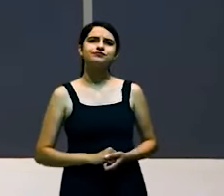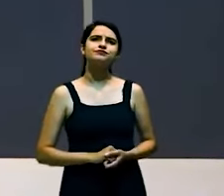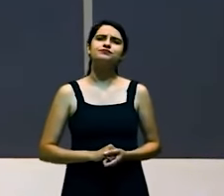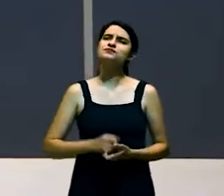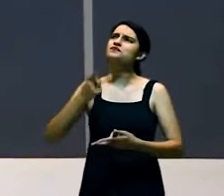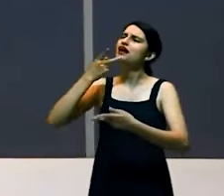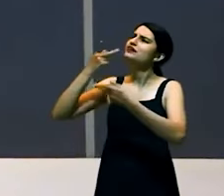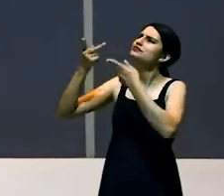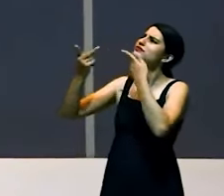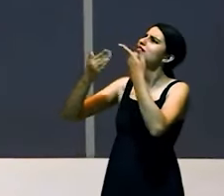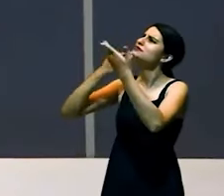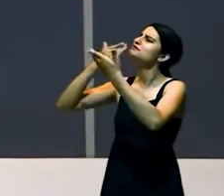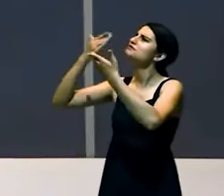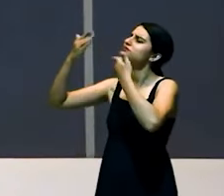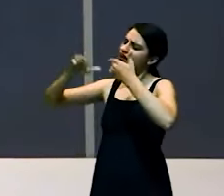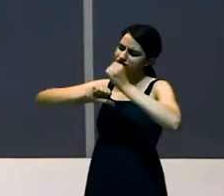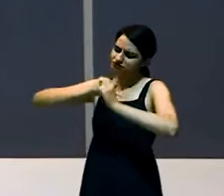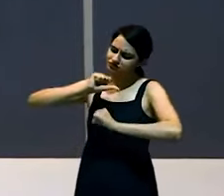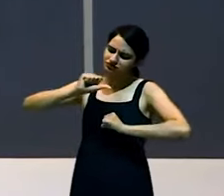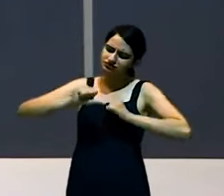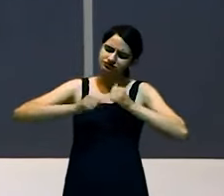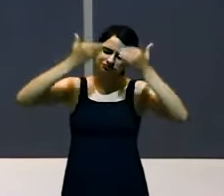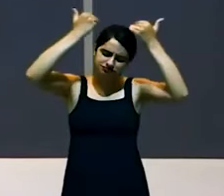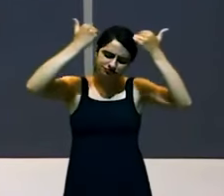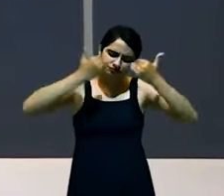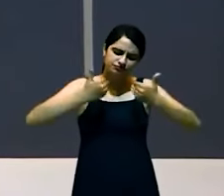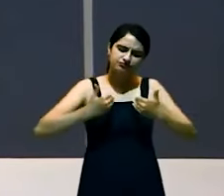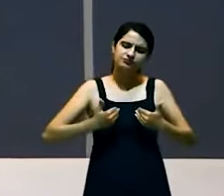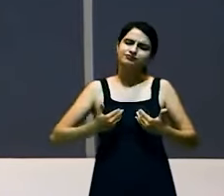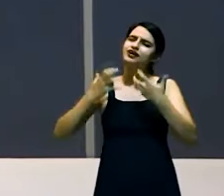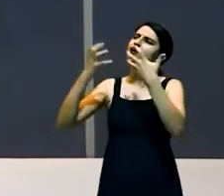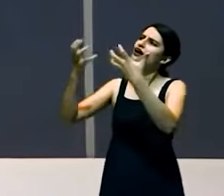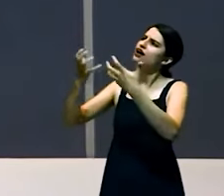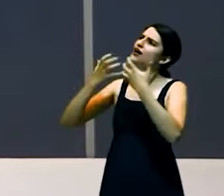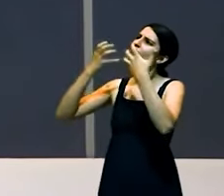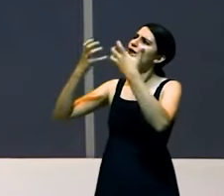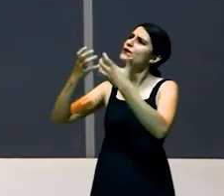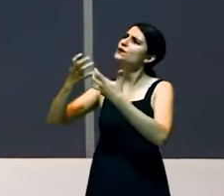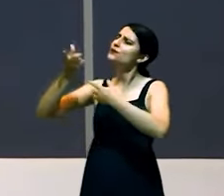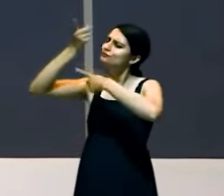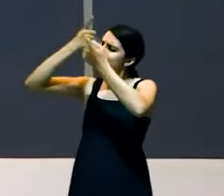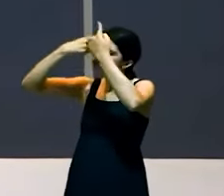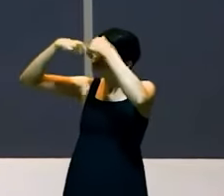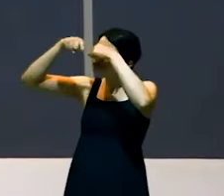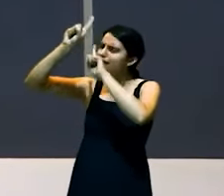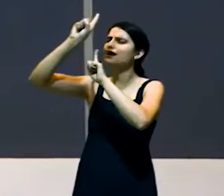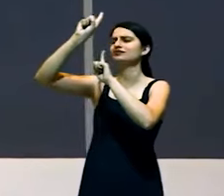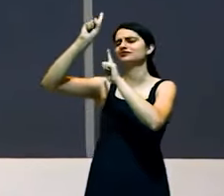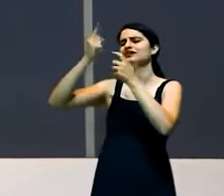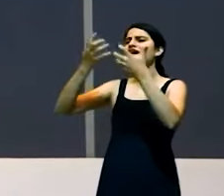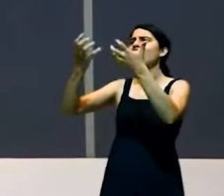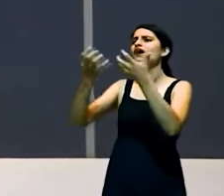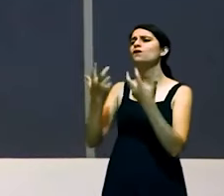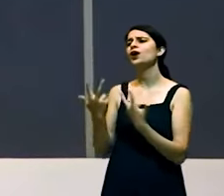Diga: Deus, muda a minha vida. Eu quero ser uma Maria. Eu quero estar